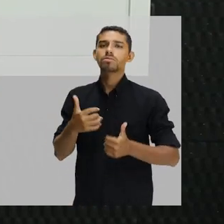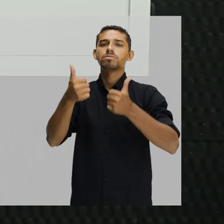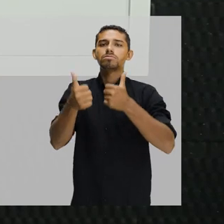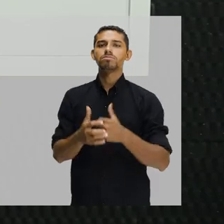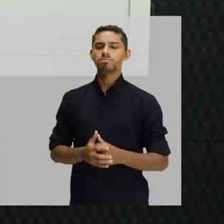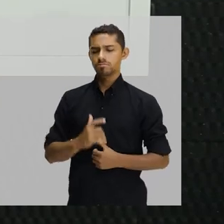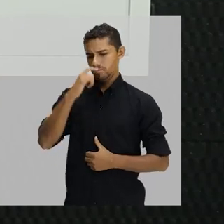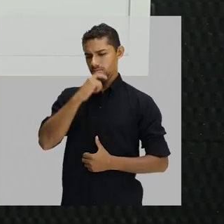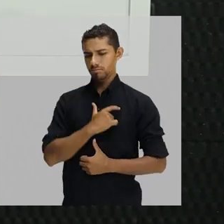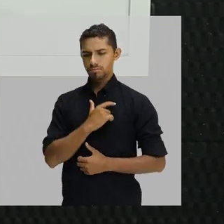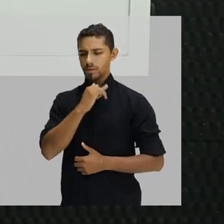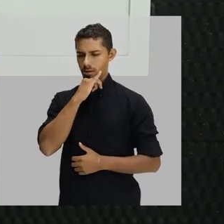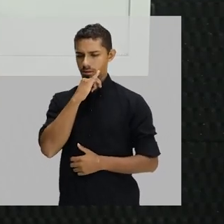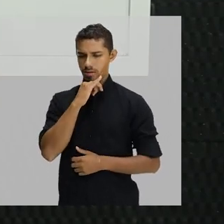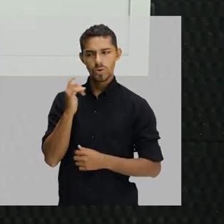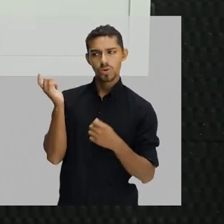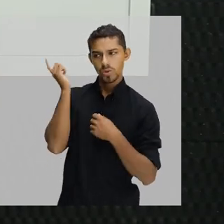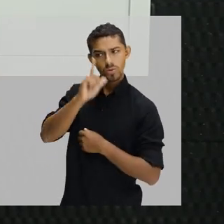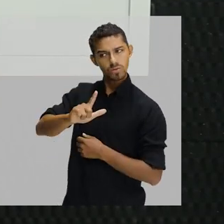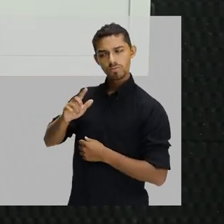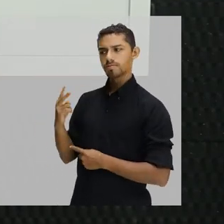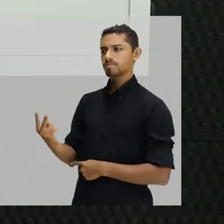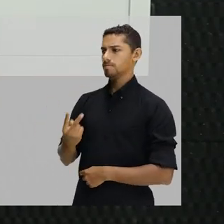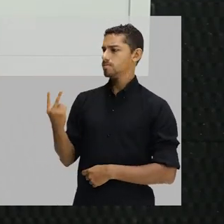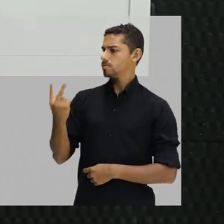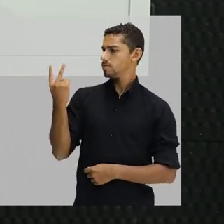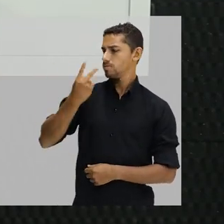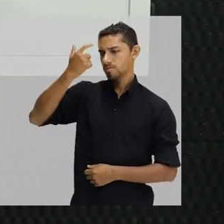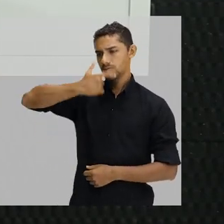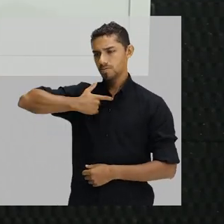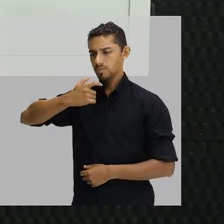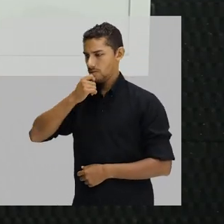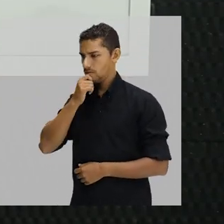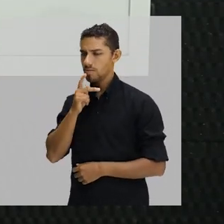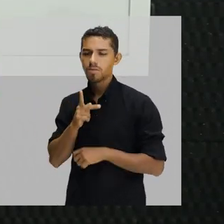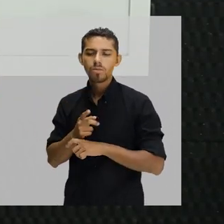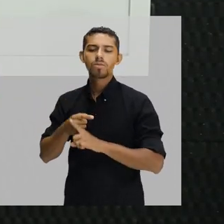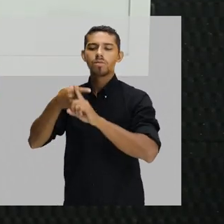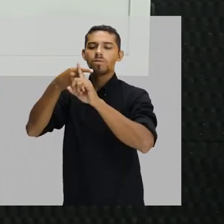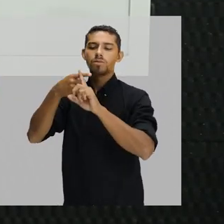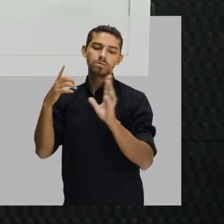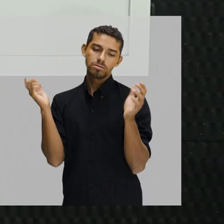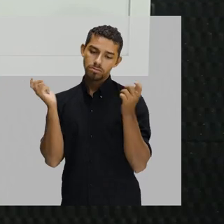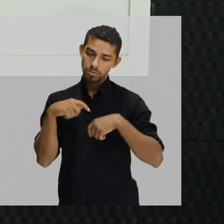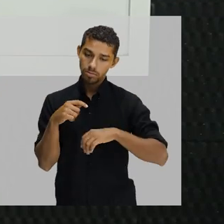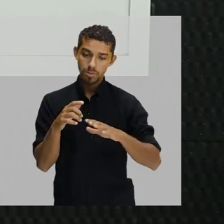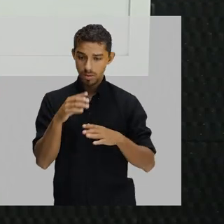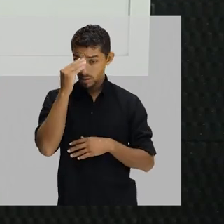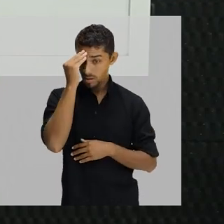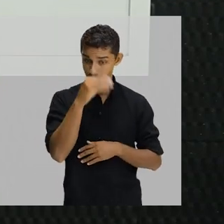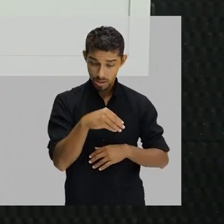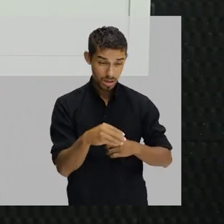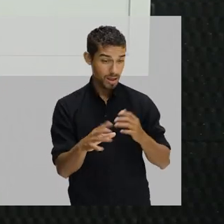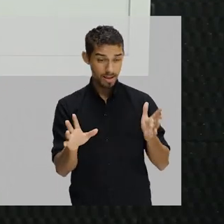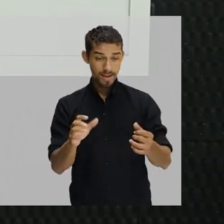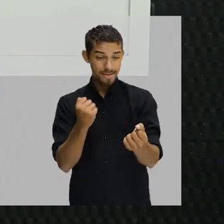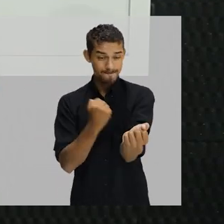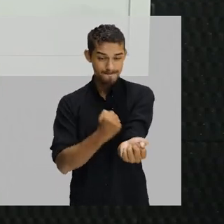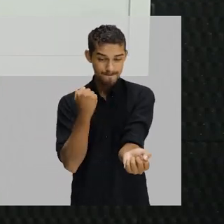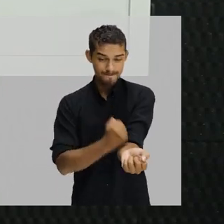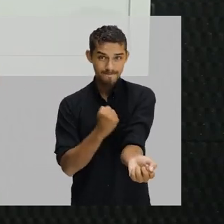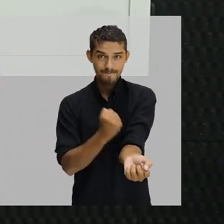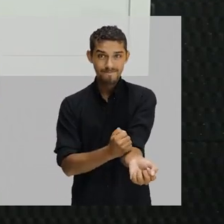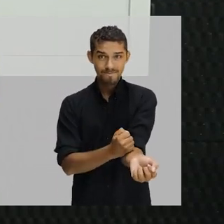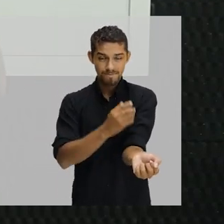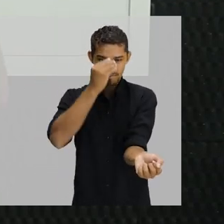condições de, claro, canalizar valores mais positivos, desenvolver virtudes, abandonar vícios, ok? Bom,